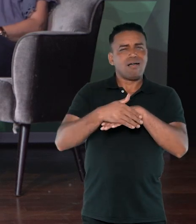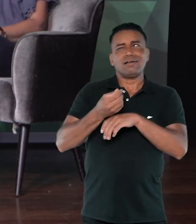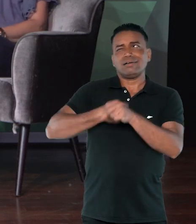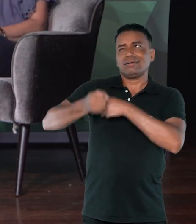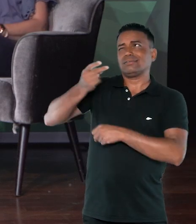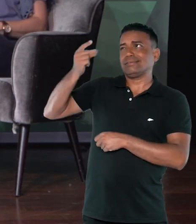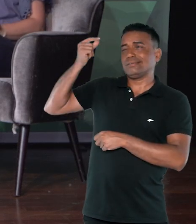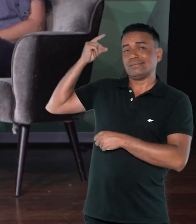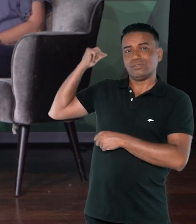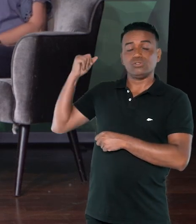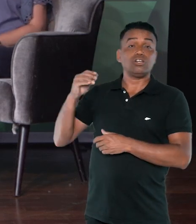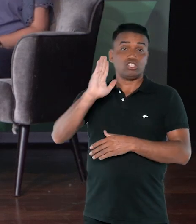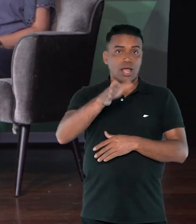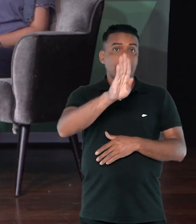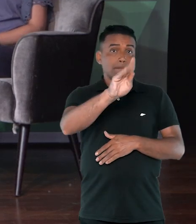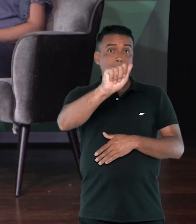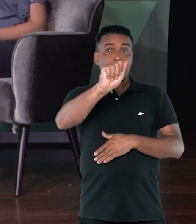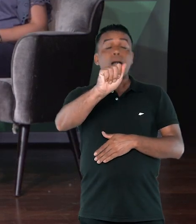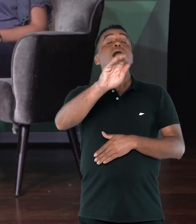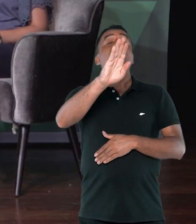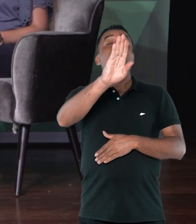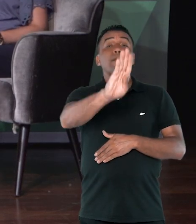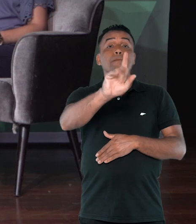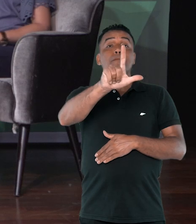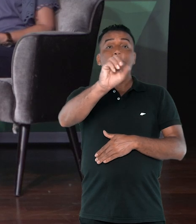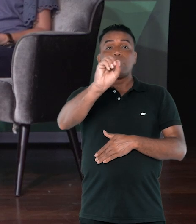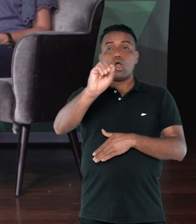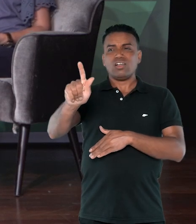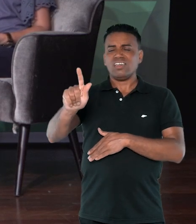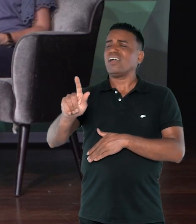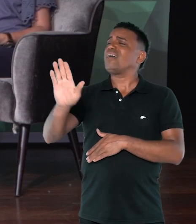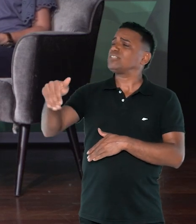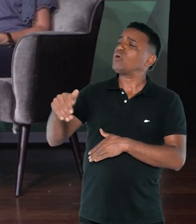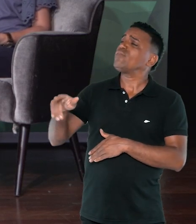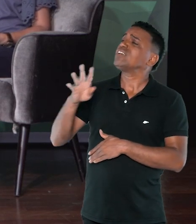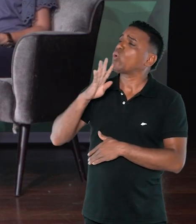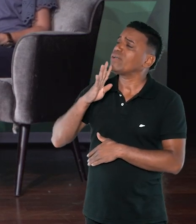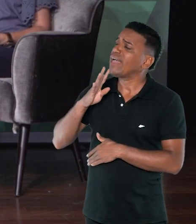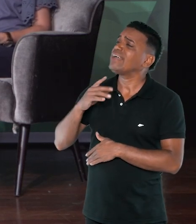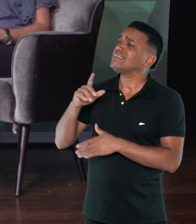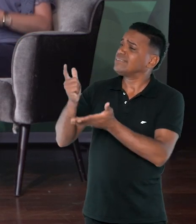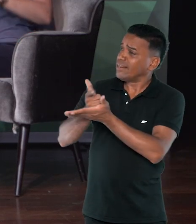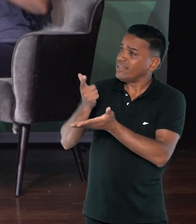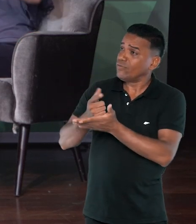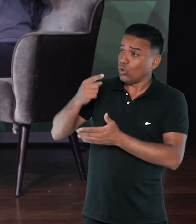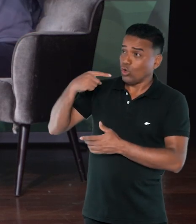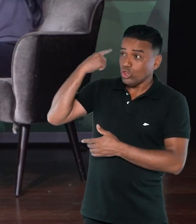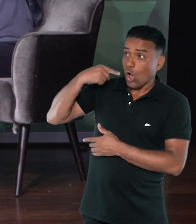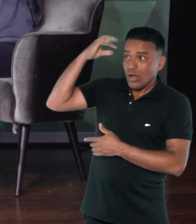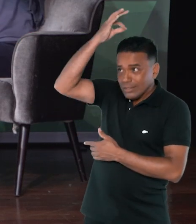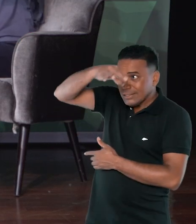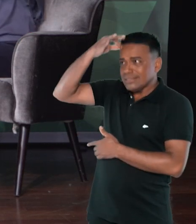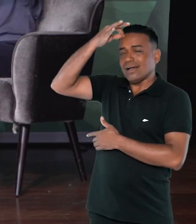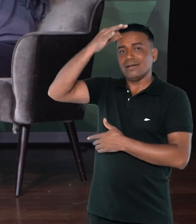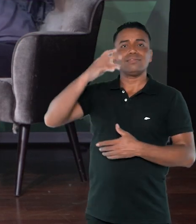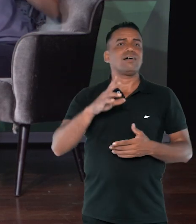que ler, né? Aí fiquei muito feliz de conhecer a Marta e, assim, nossa, a coleção dela, então,